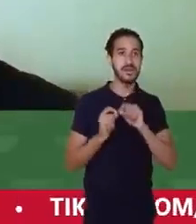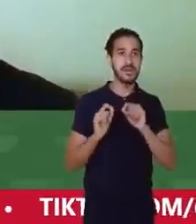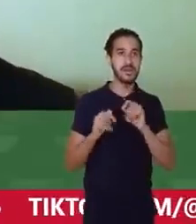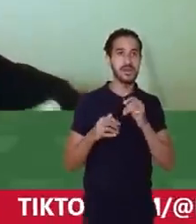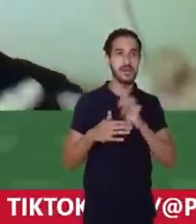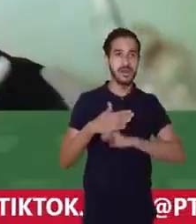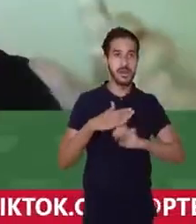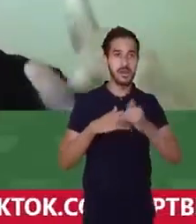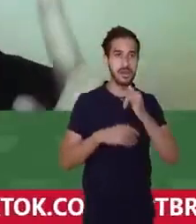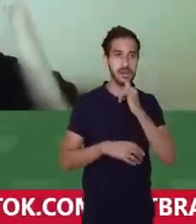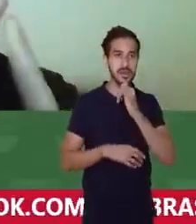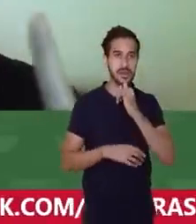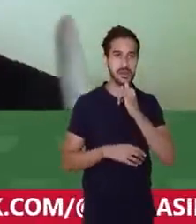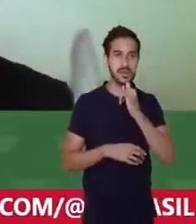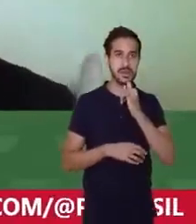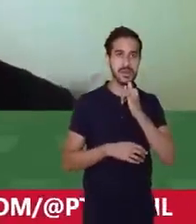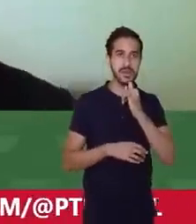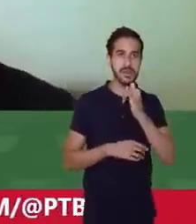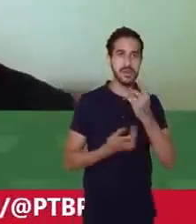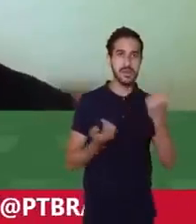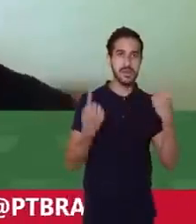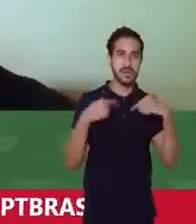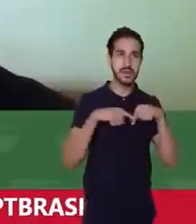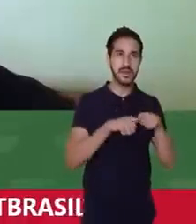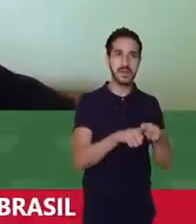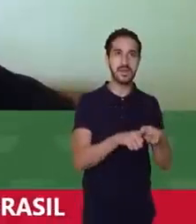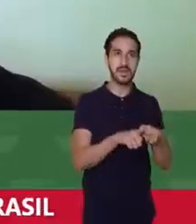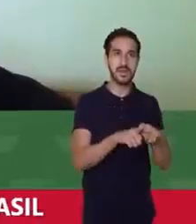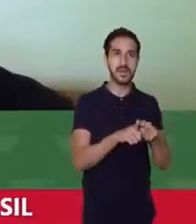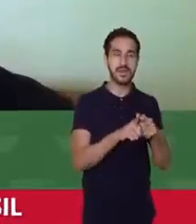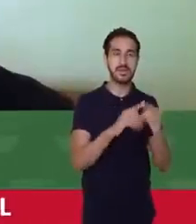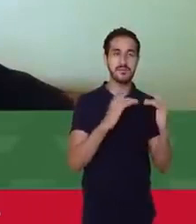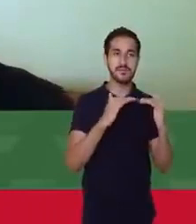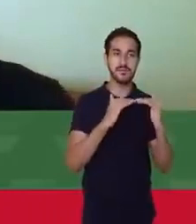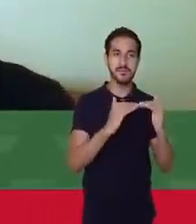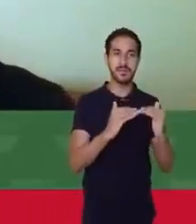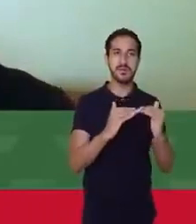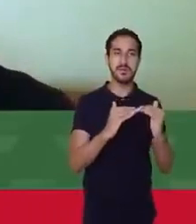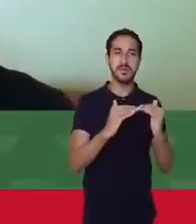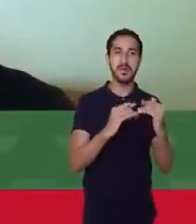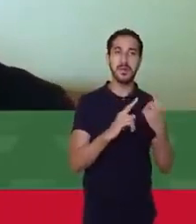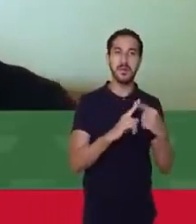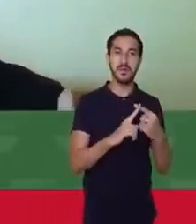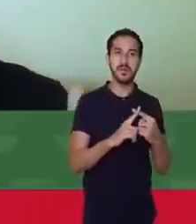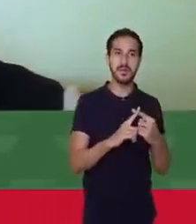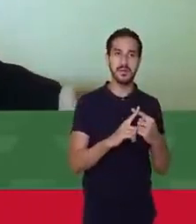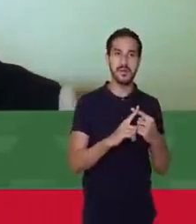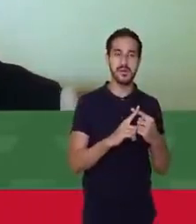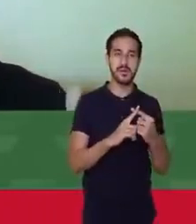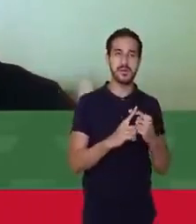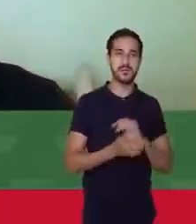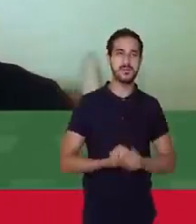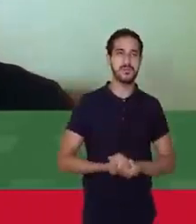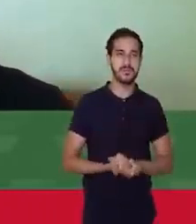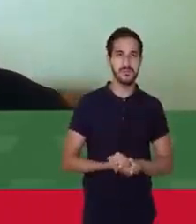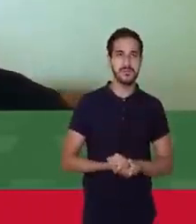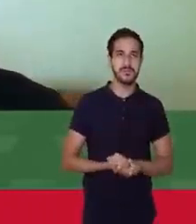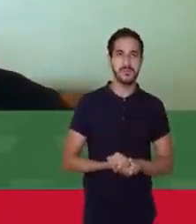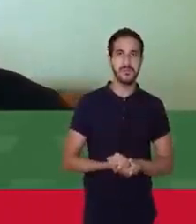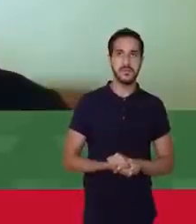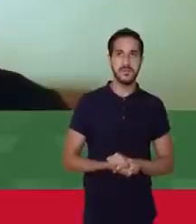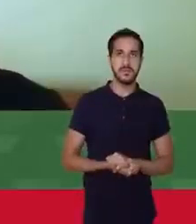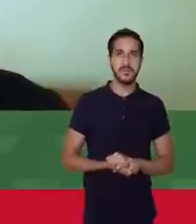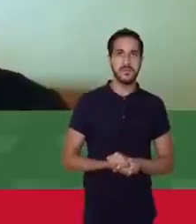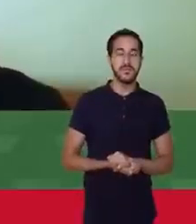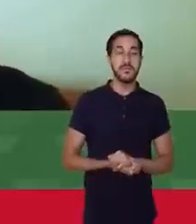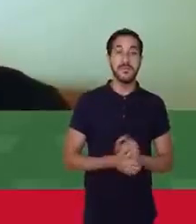de energia integrada verticalmente. Por quê? Porque